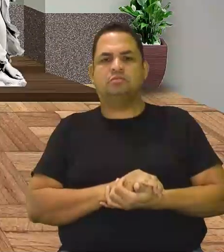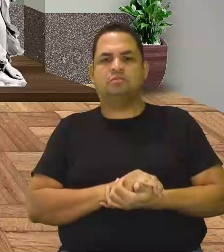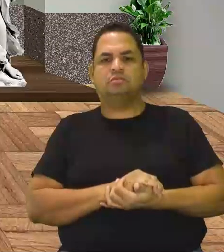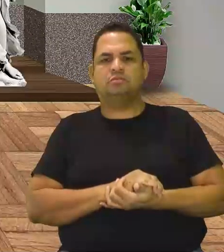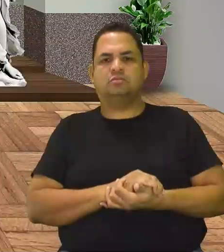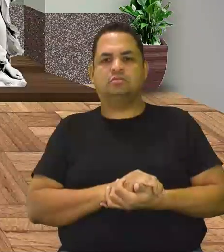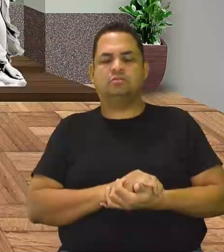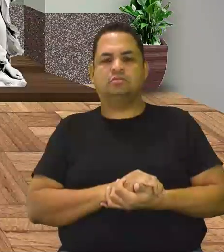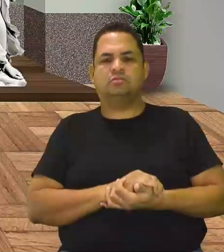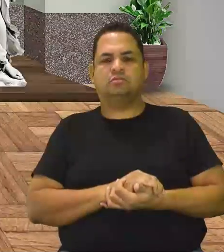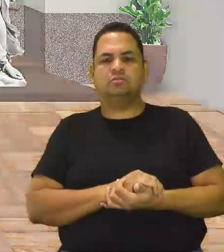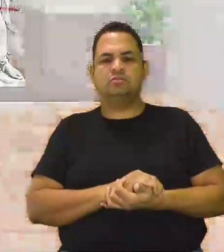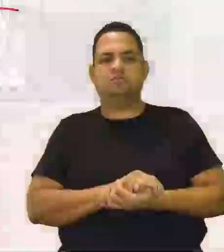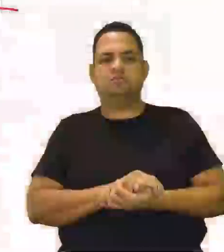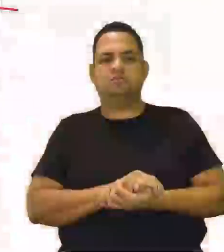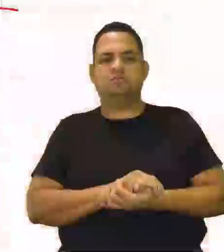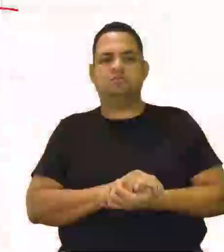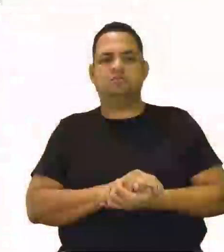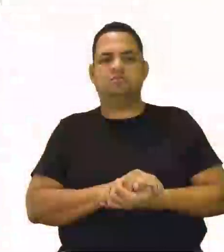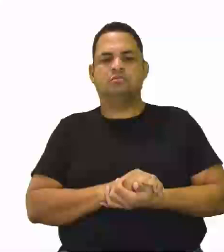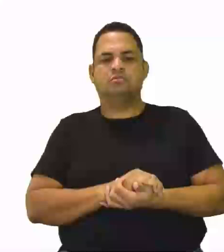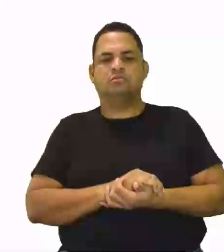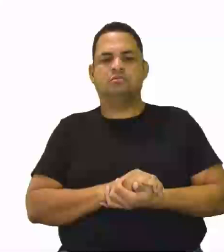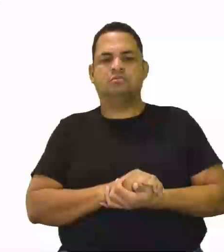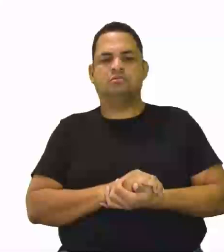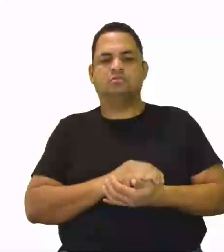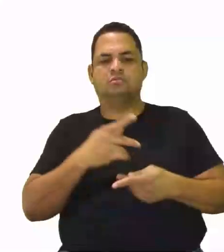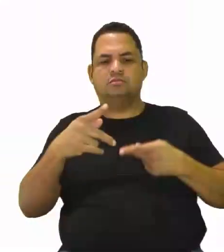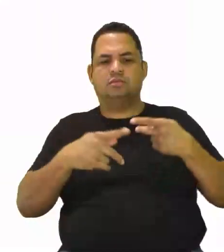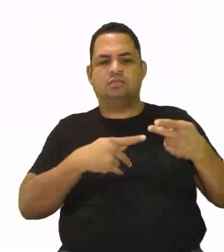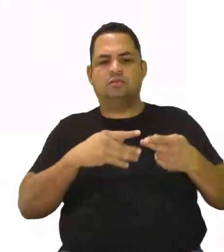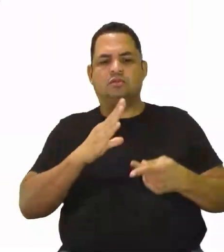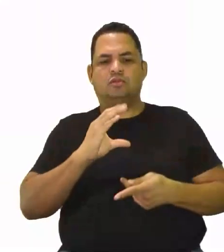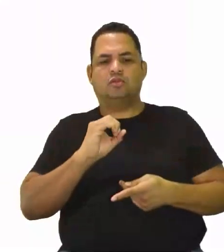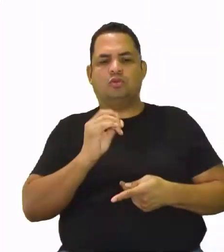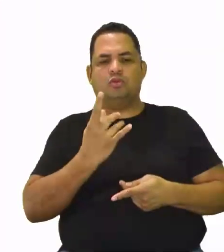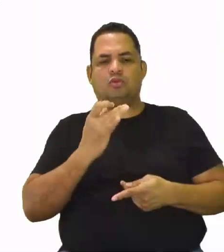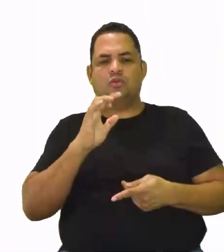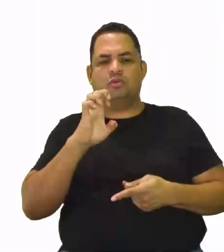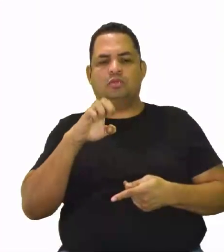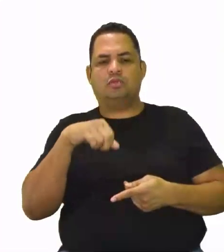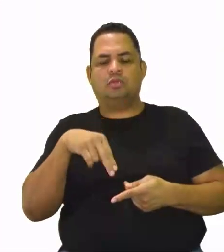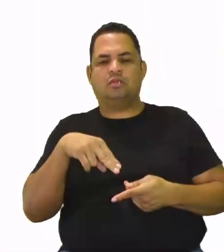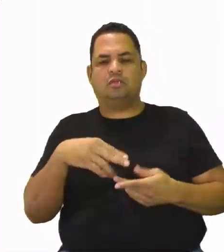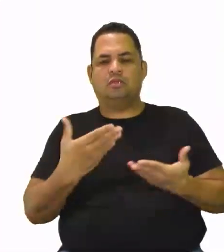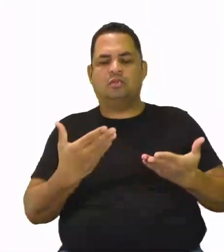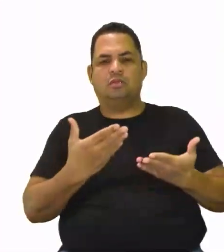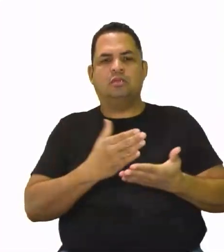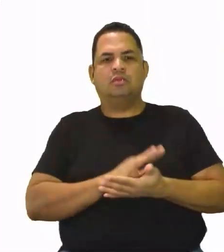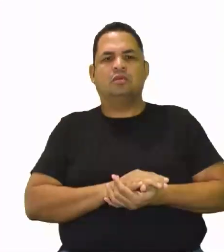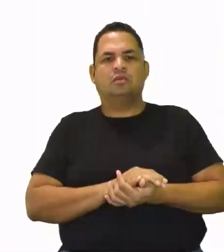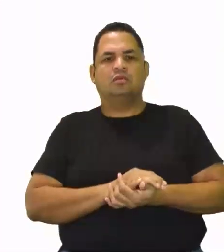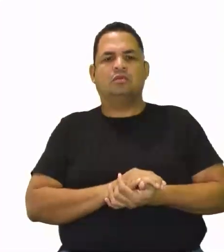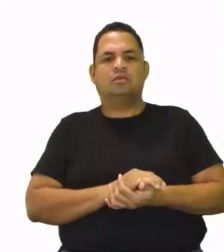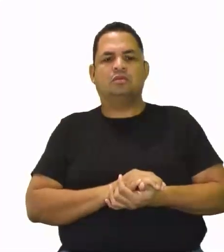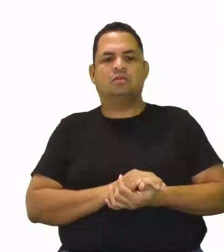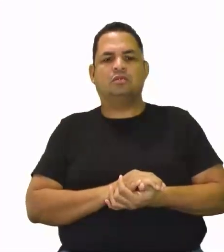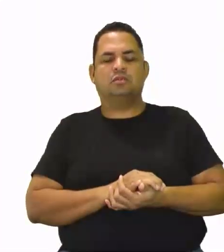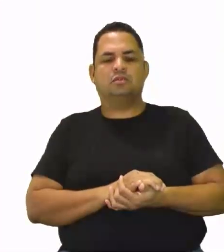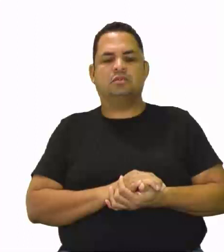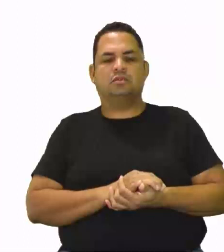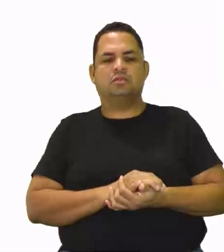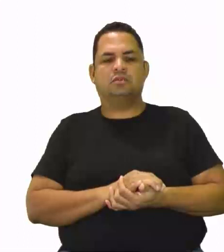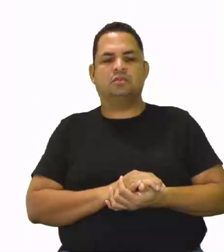plano, na tela, o plano Coe. Plano Coe. Plano que, segundo os